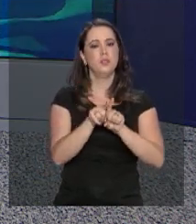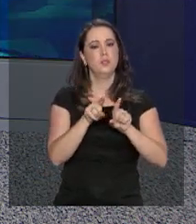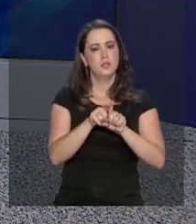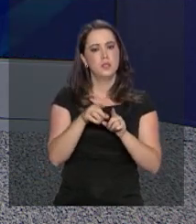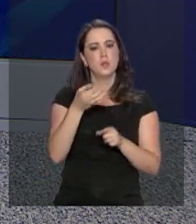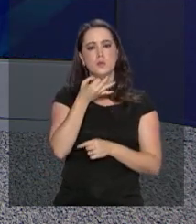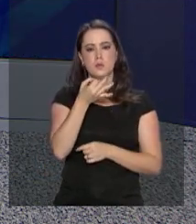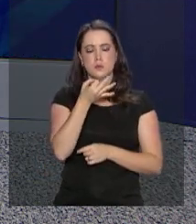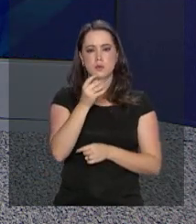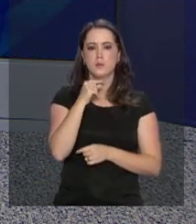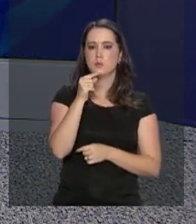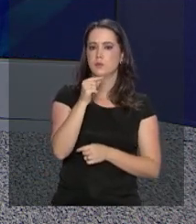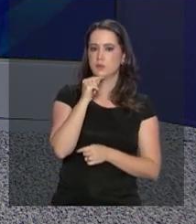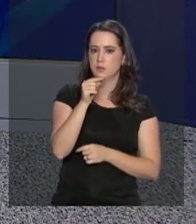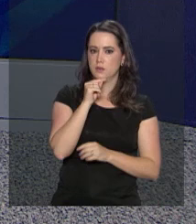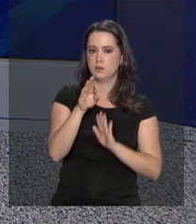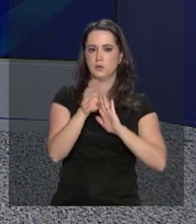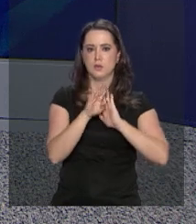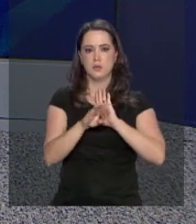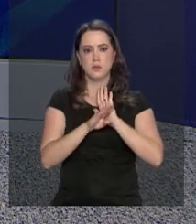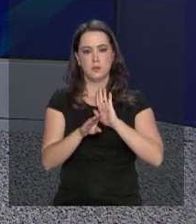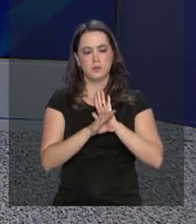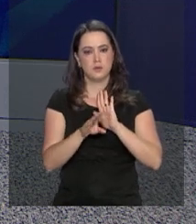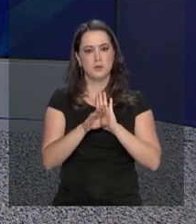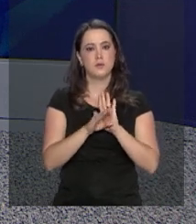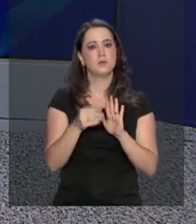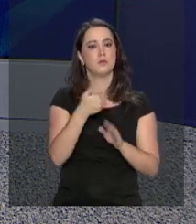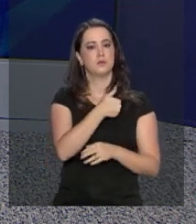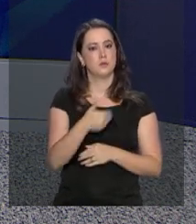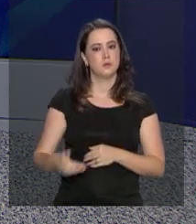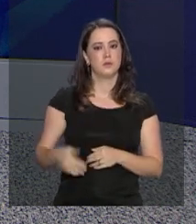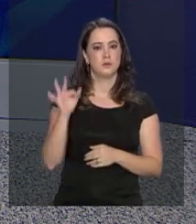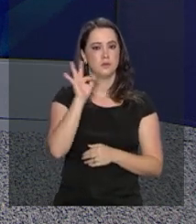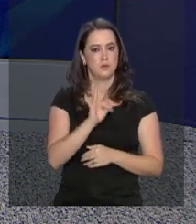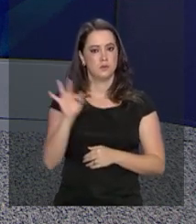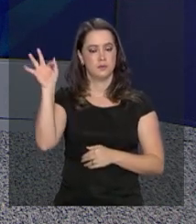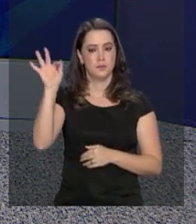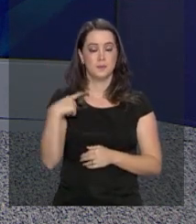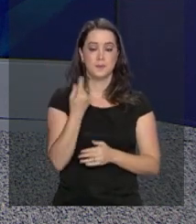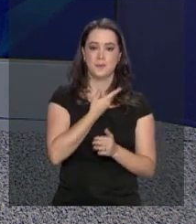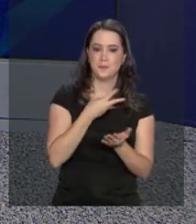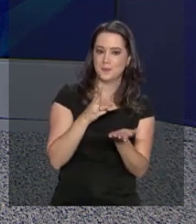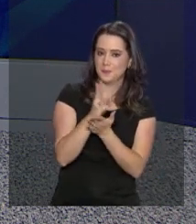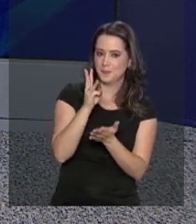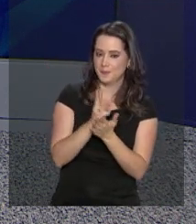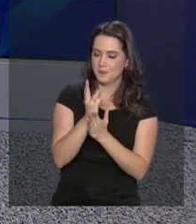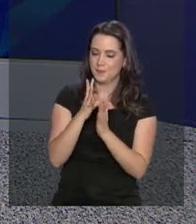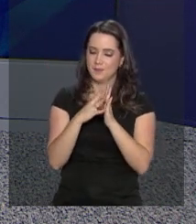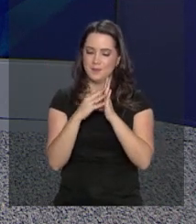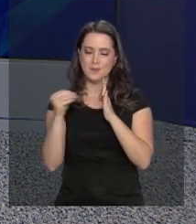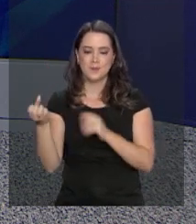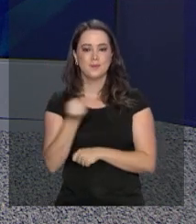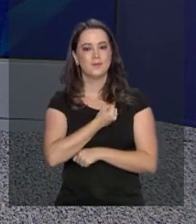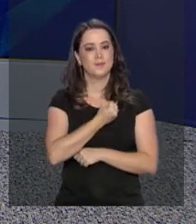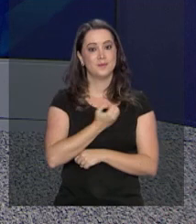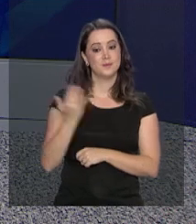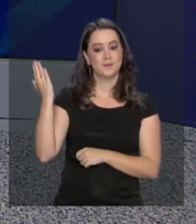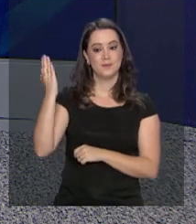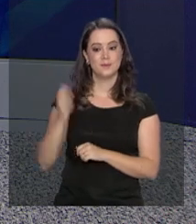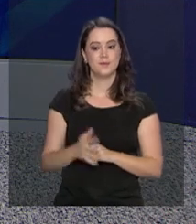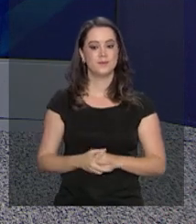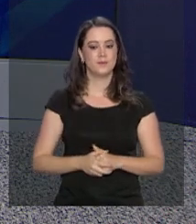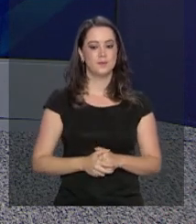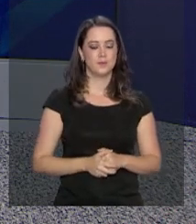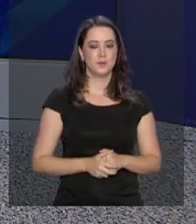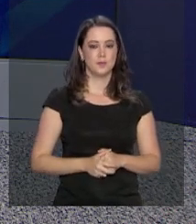você pode ainda mandar sugestões de reportagens ou dúvidas sobre programas e ações do Governo Federal para o nosso WhatsApp. Anote aí o